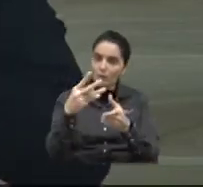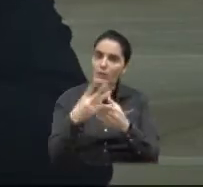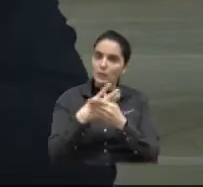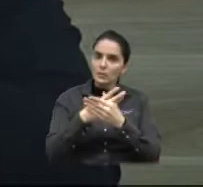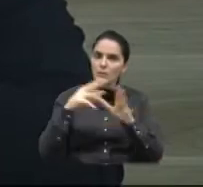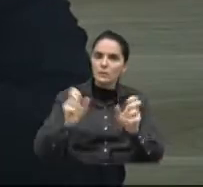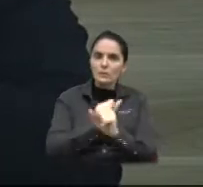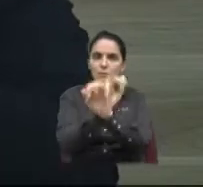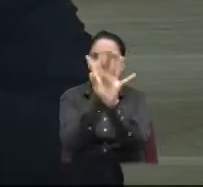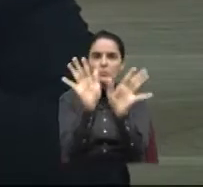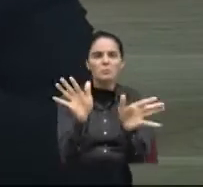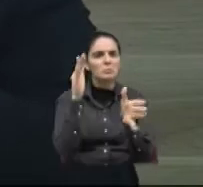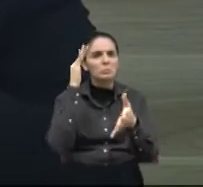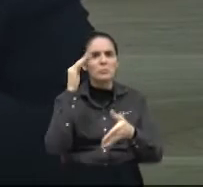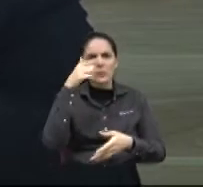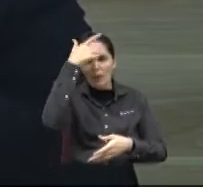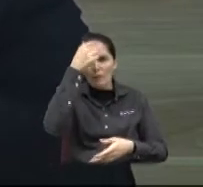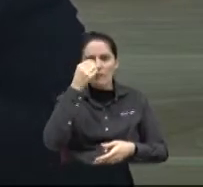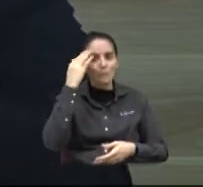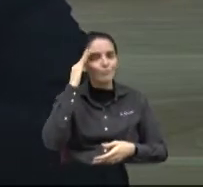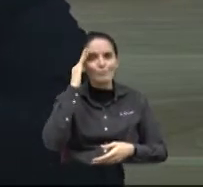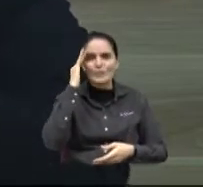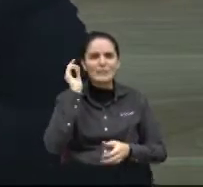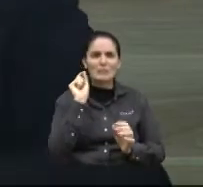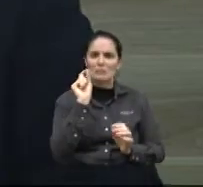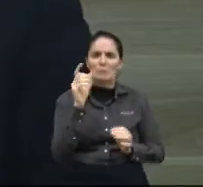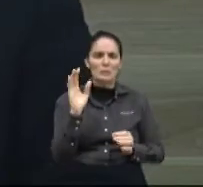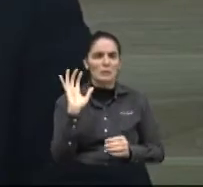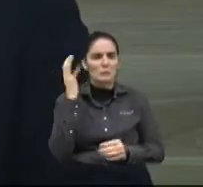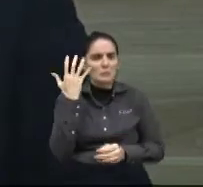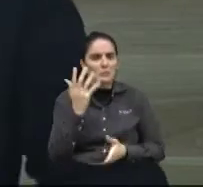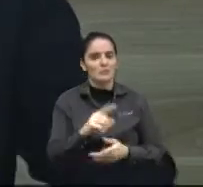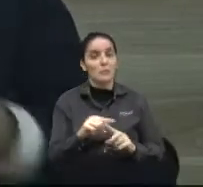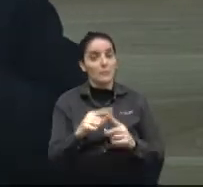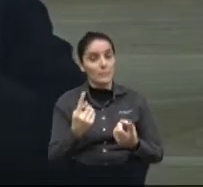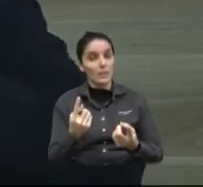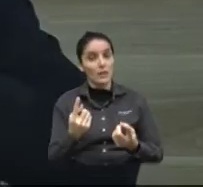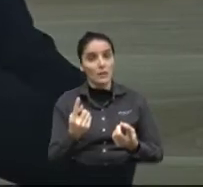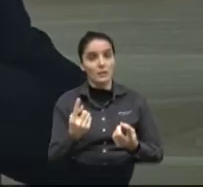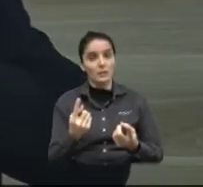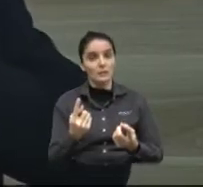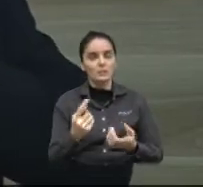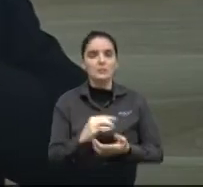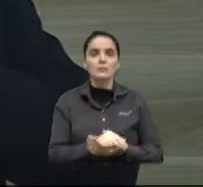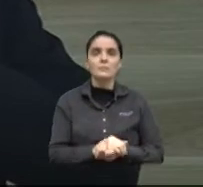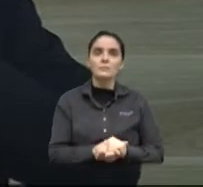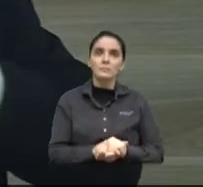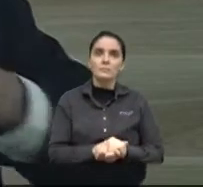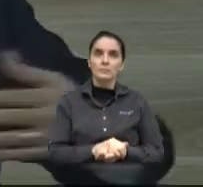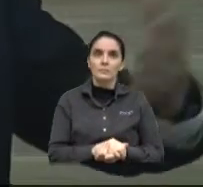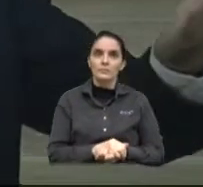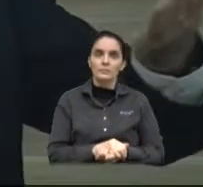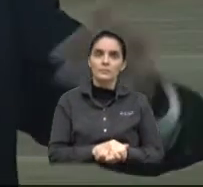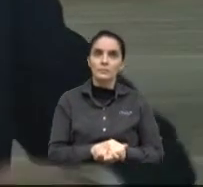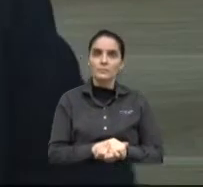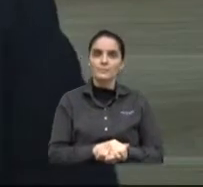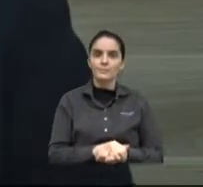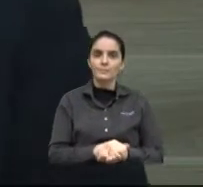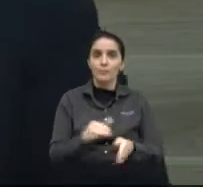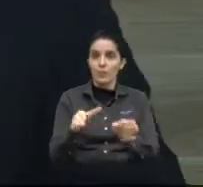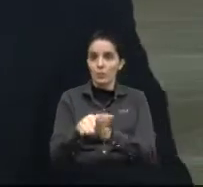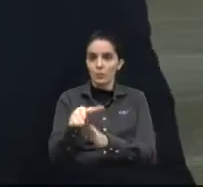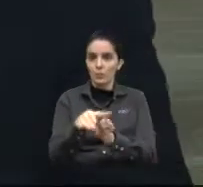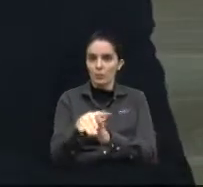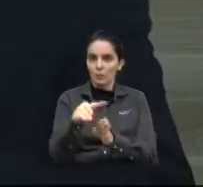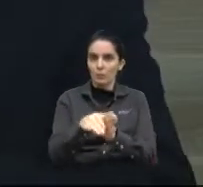entender o que realmente está acontecendo mas de antemão quero deixar aqui um conselho se